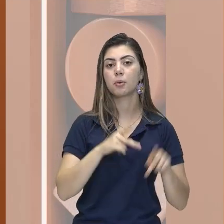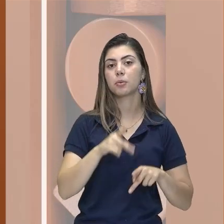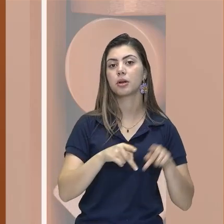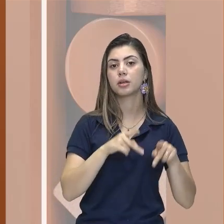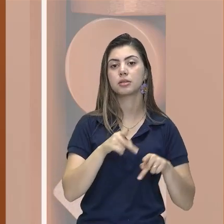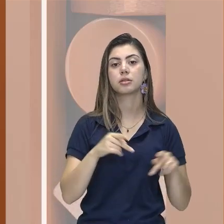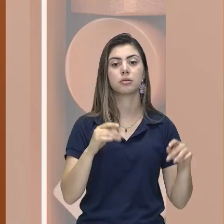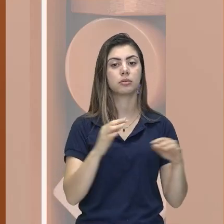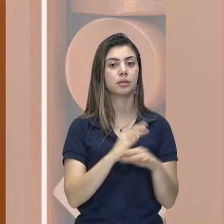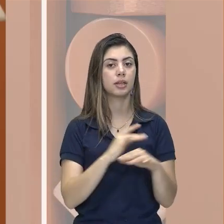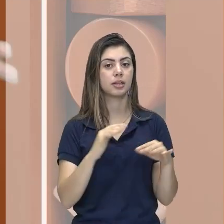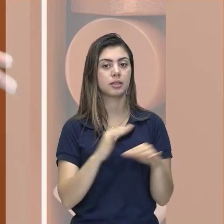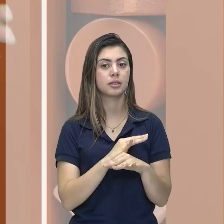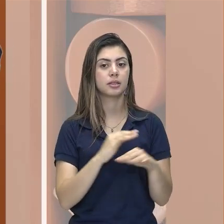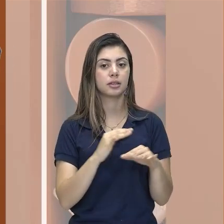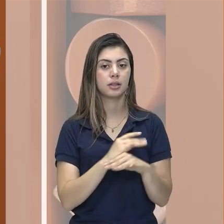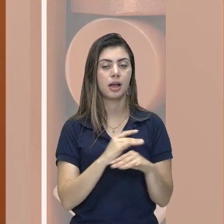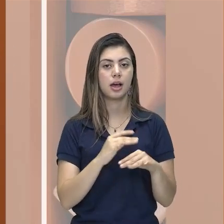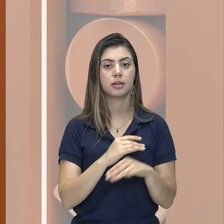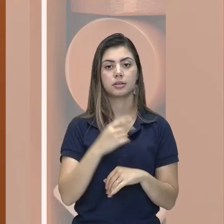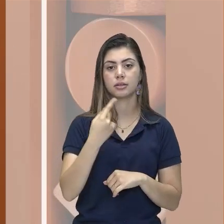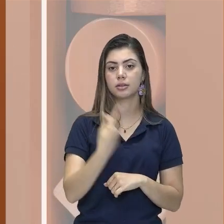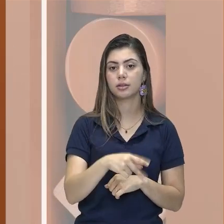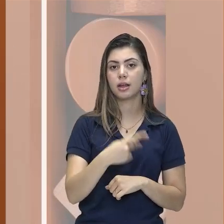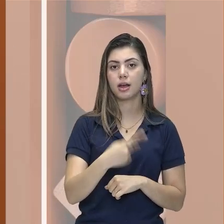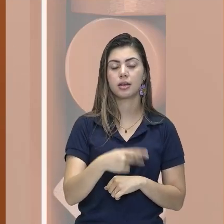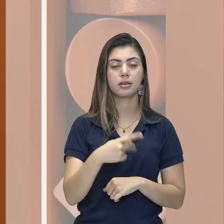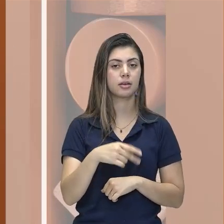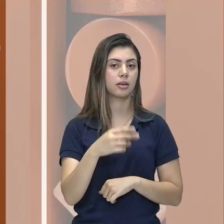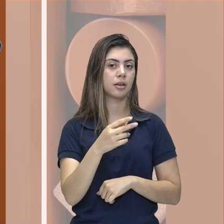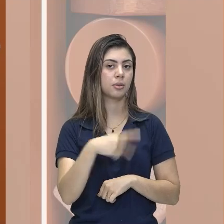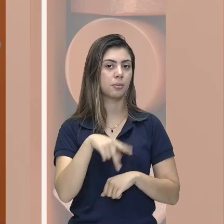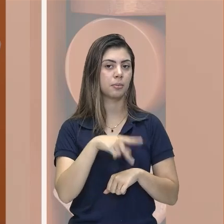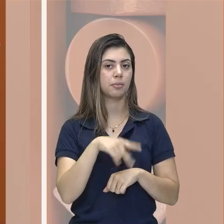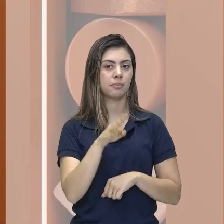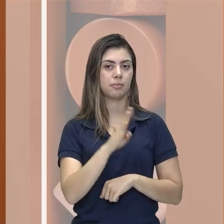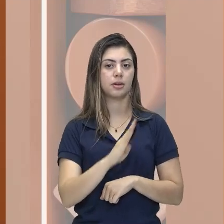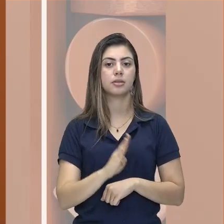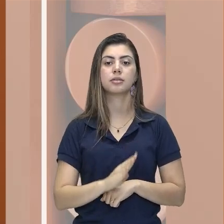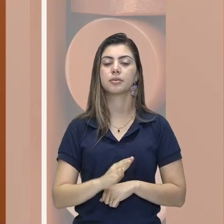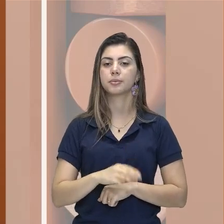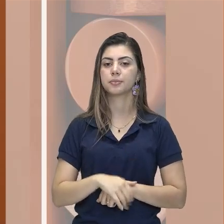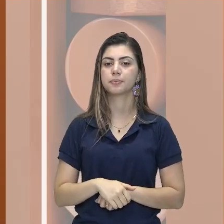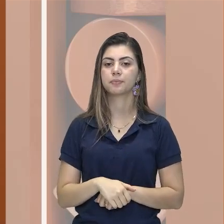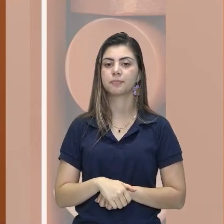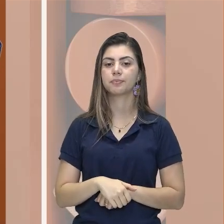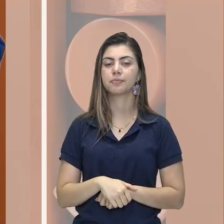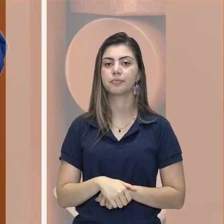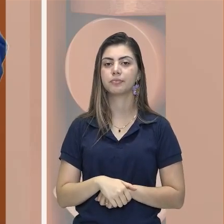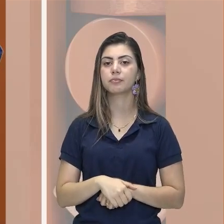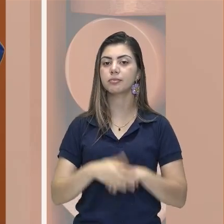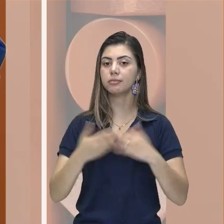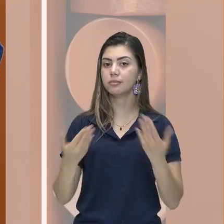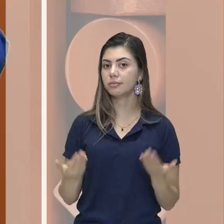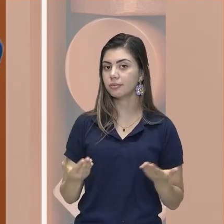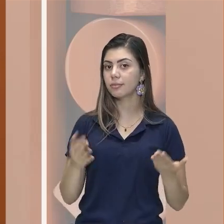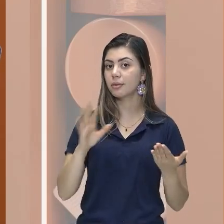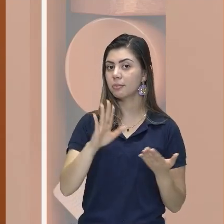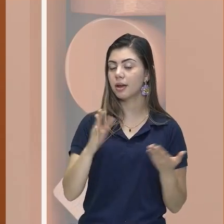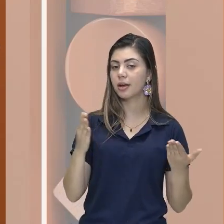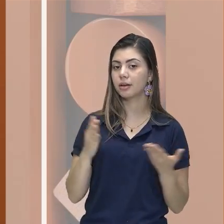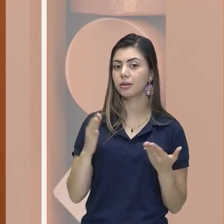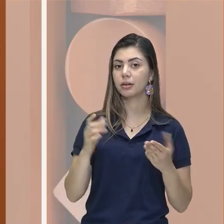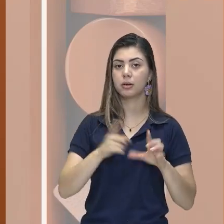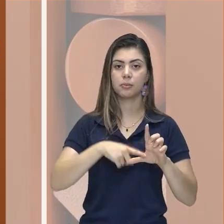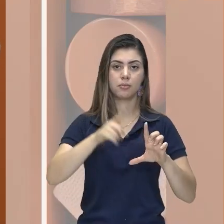urbana no nosso território brasileiro. E aí a gente traz para vocês aqui um mapa, um